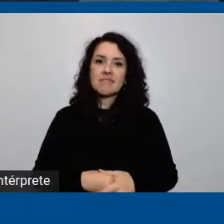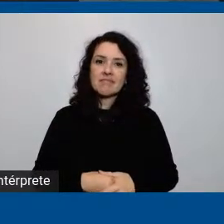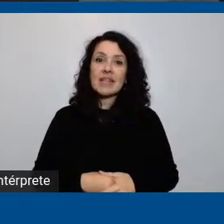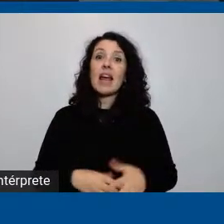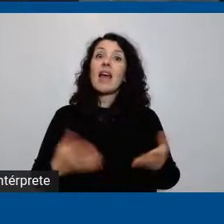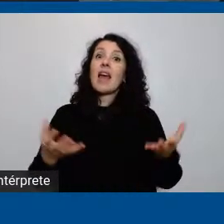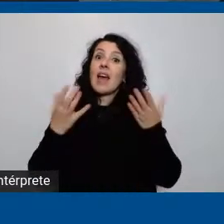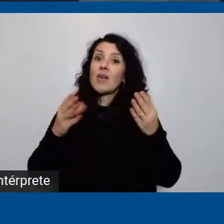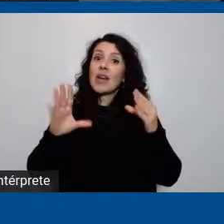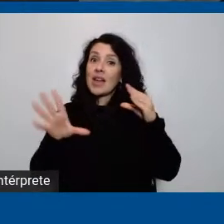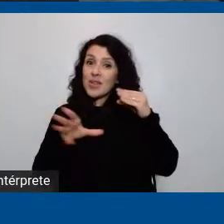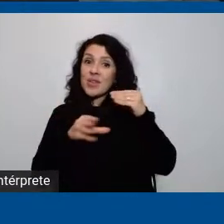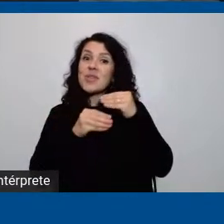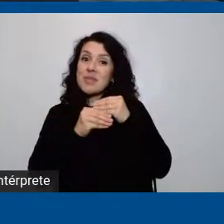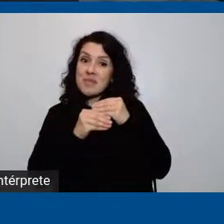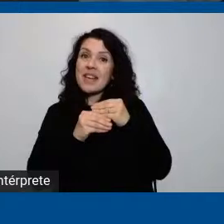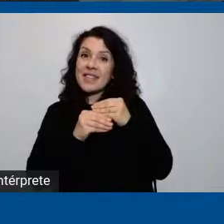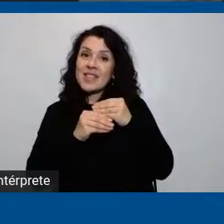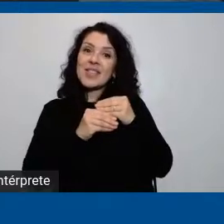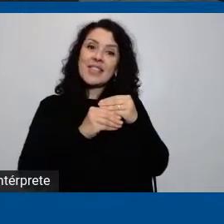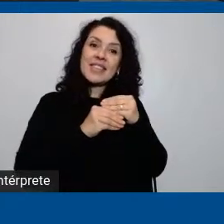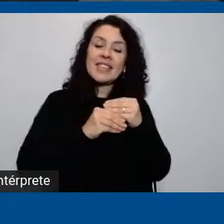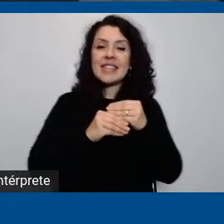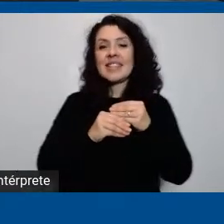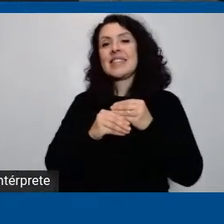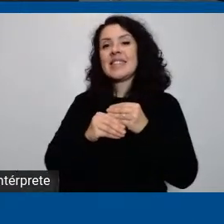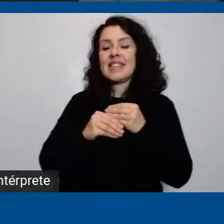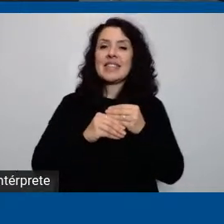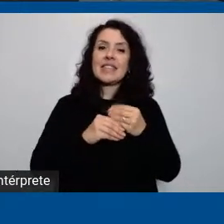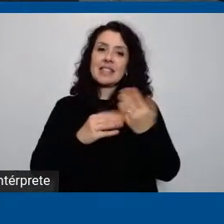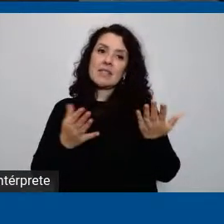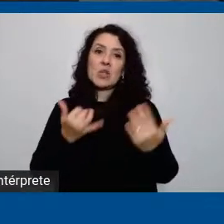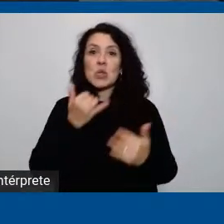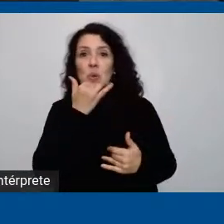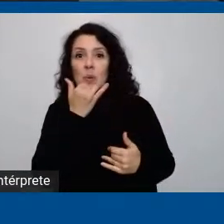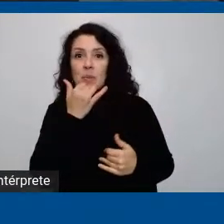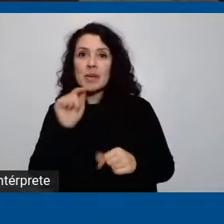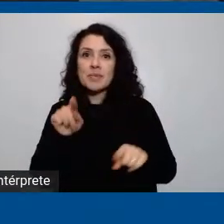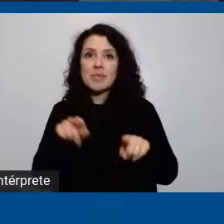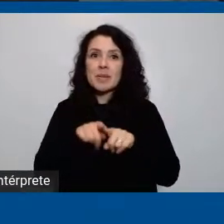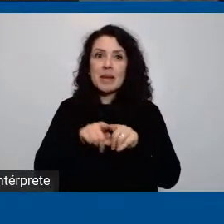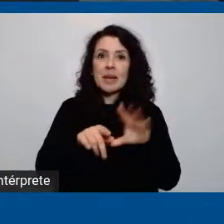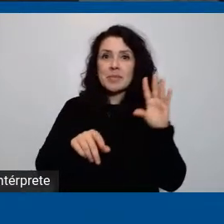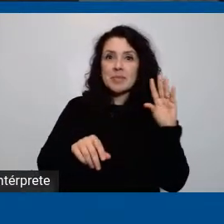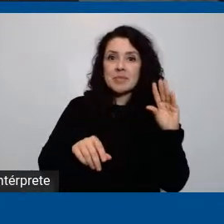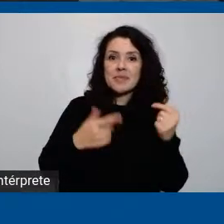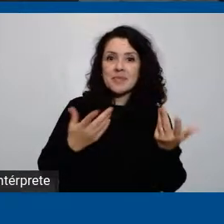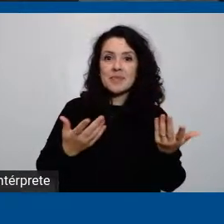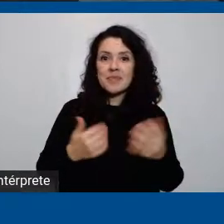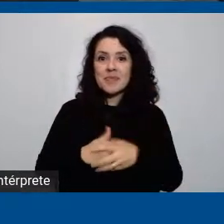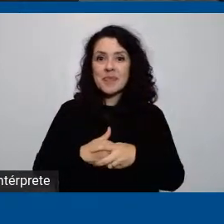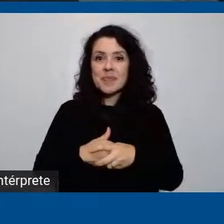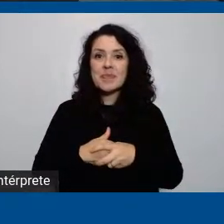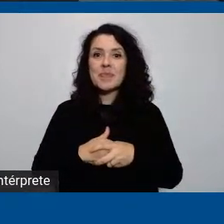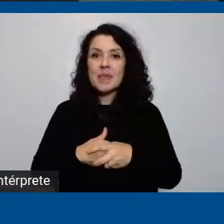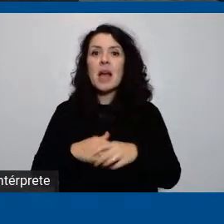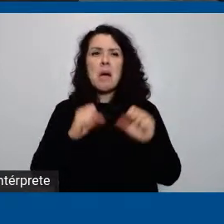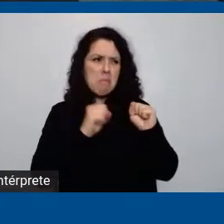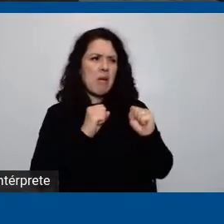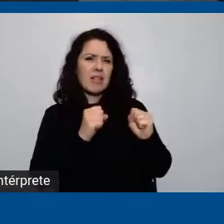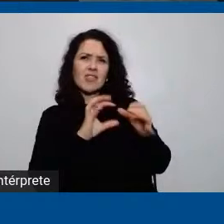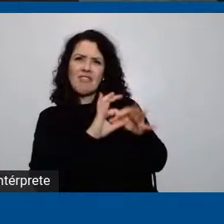um... Cláudia, queria falar, assim, eu não resisto. Desculpa. Isso. Não, pode falar. Só para